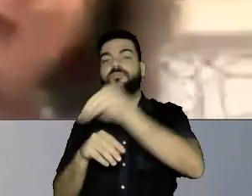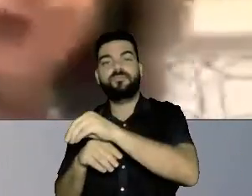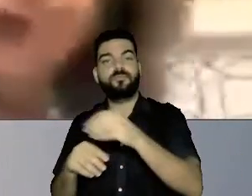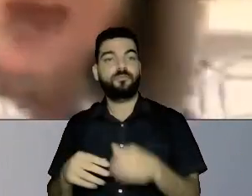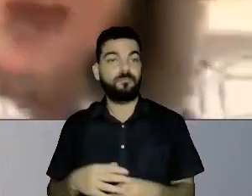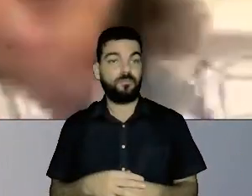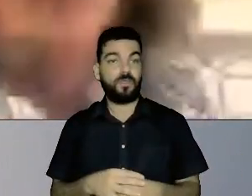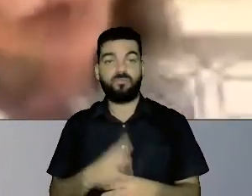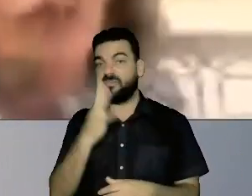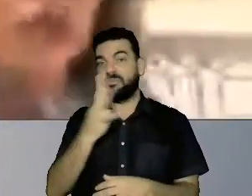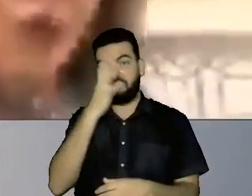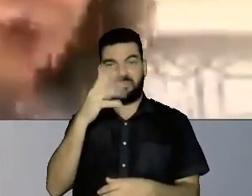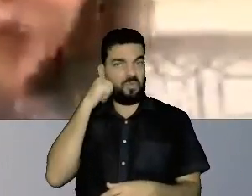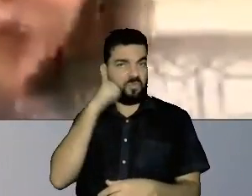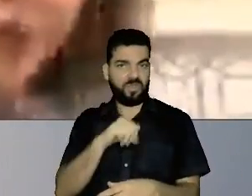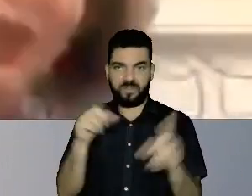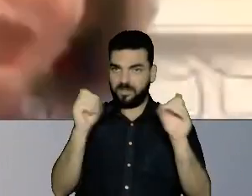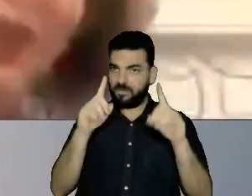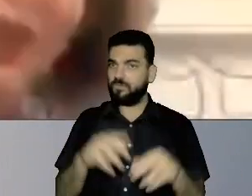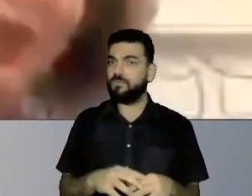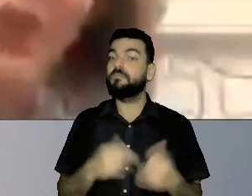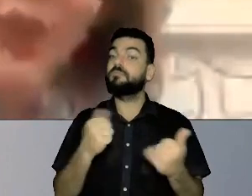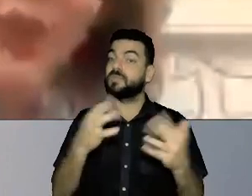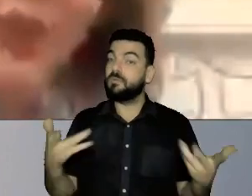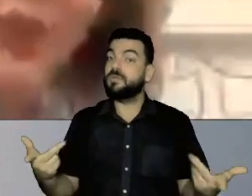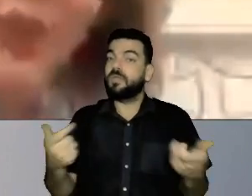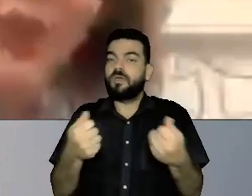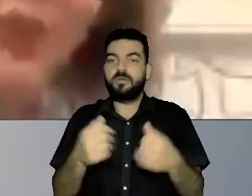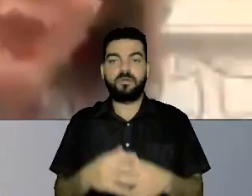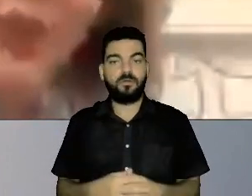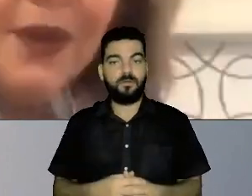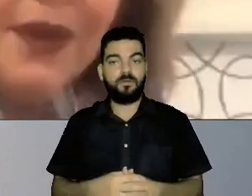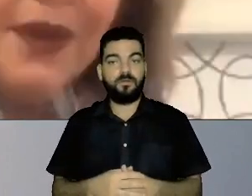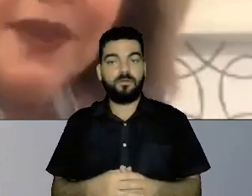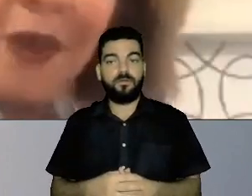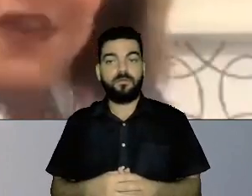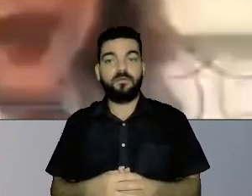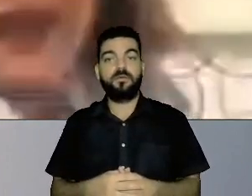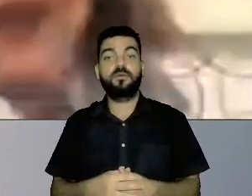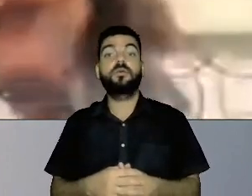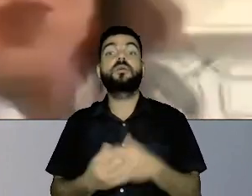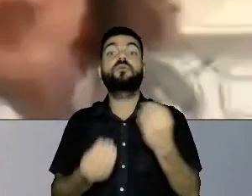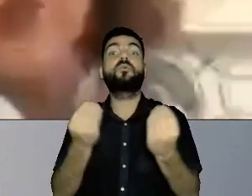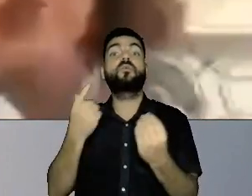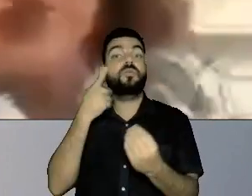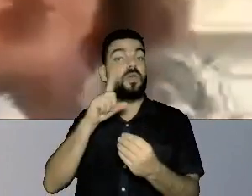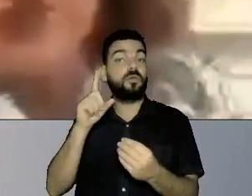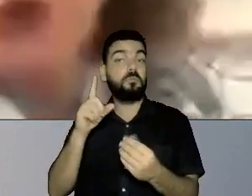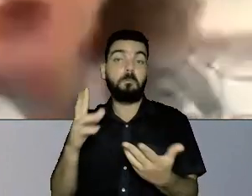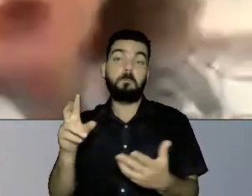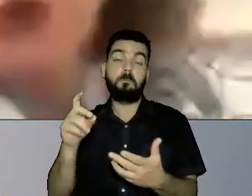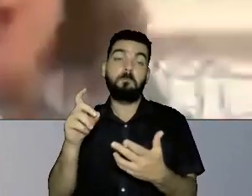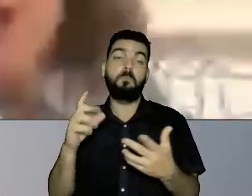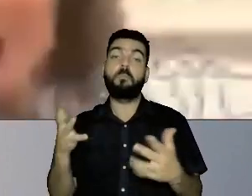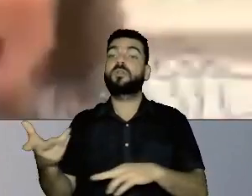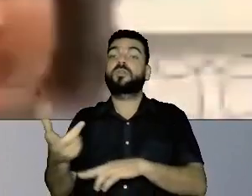no espaço museal, ou no espaço público, né? E como chegar lá, né? Eu acho que, por isso que eu digo, talvez eu esteja